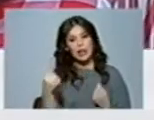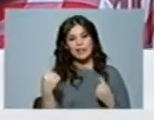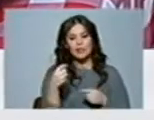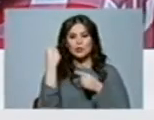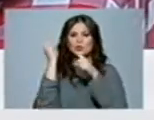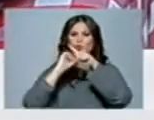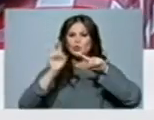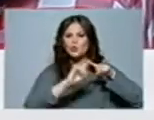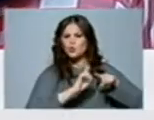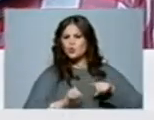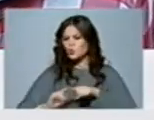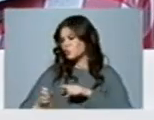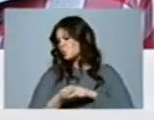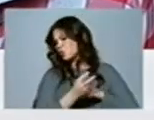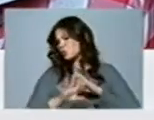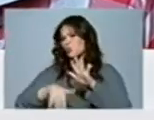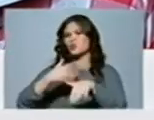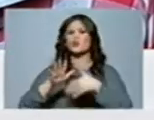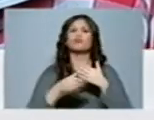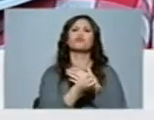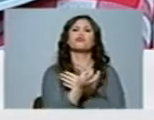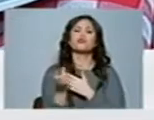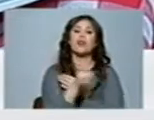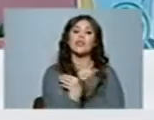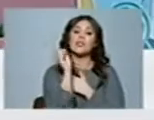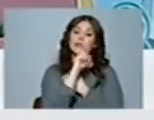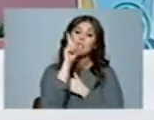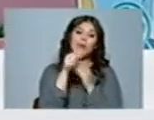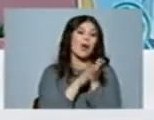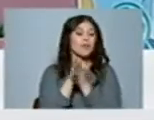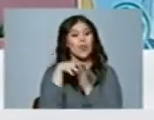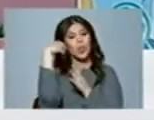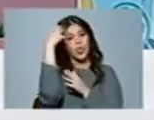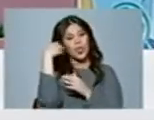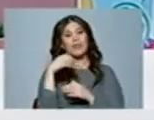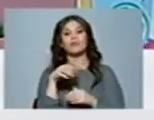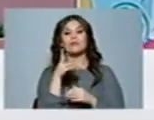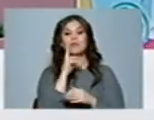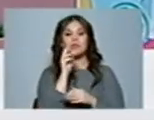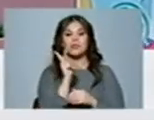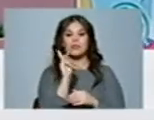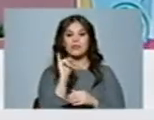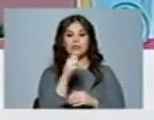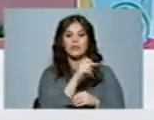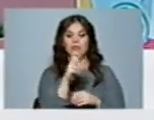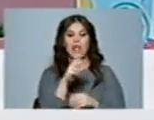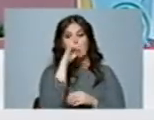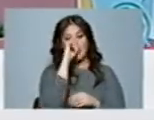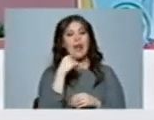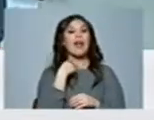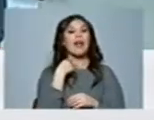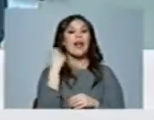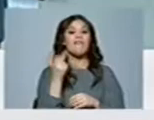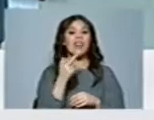diversidade de oferta muito grande para vocês poderem provar essas coisas. Chefe Vítor, vou relembrar lá para casa que estas carnes têm que cozer pelo